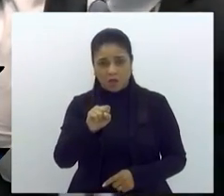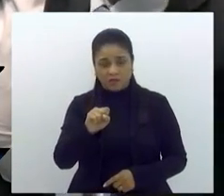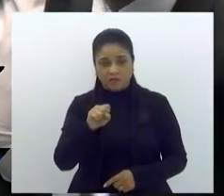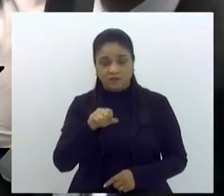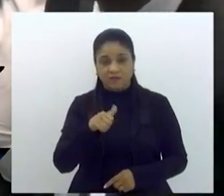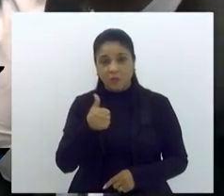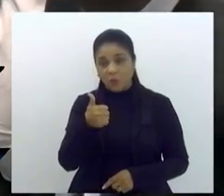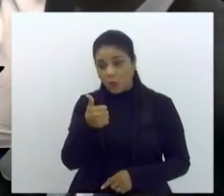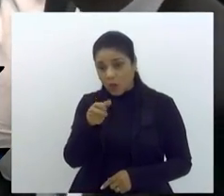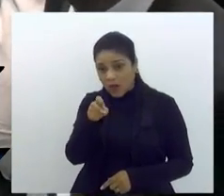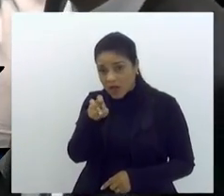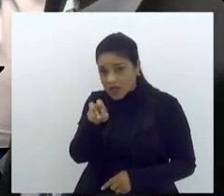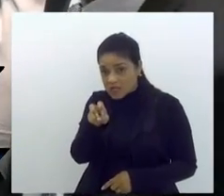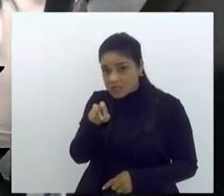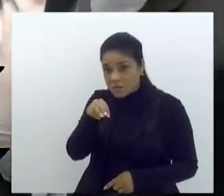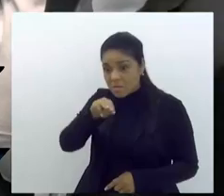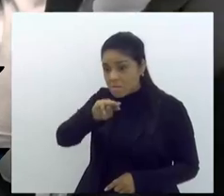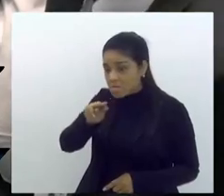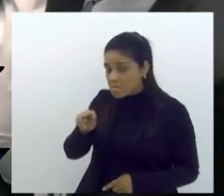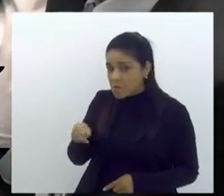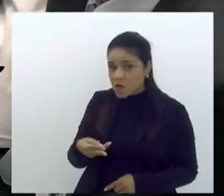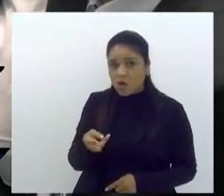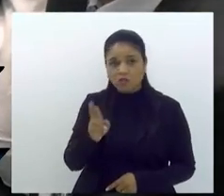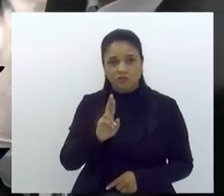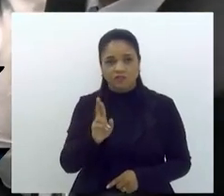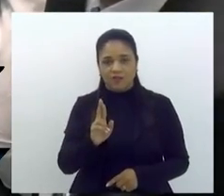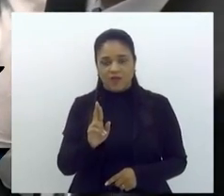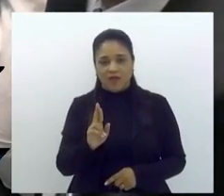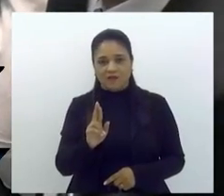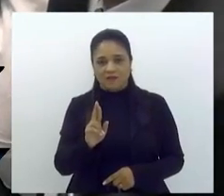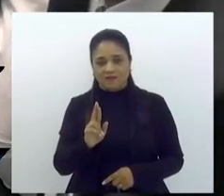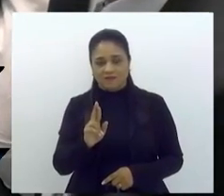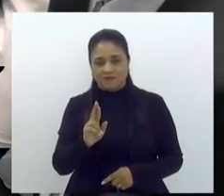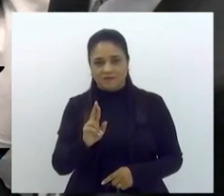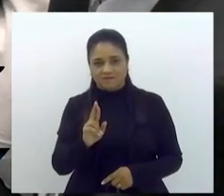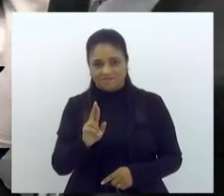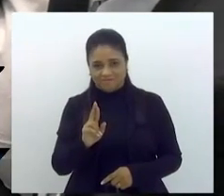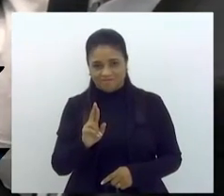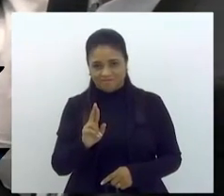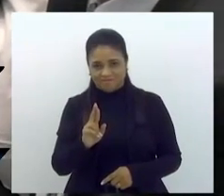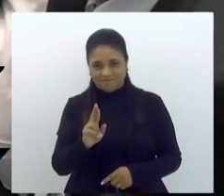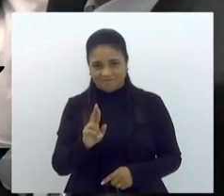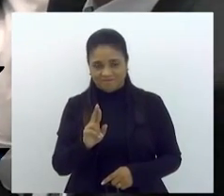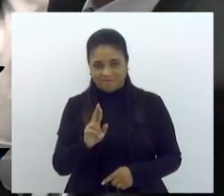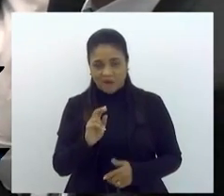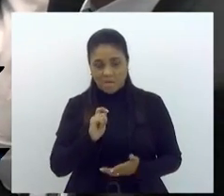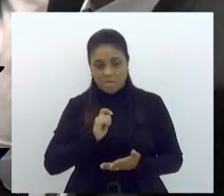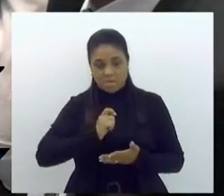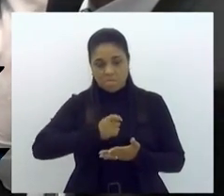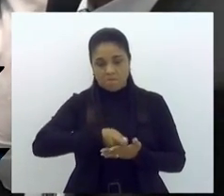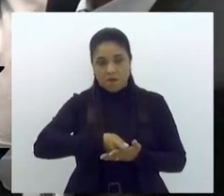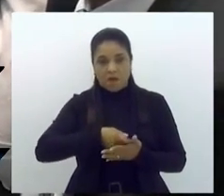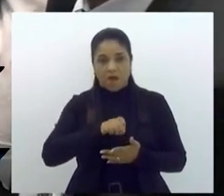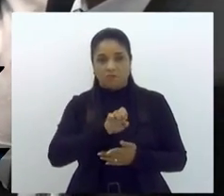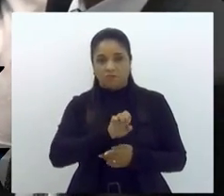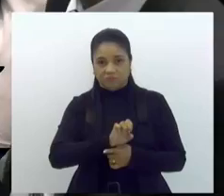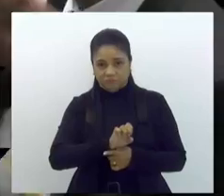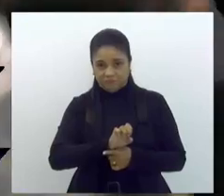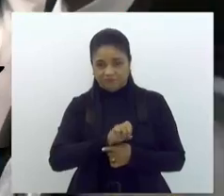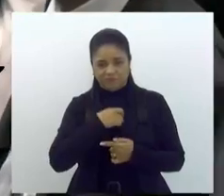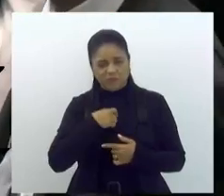de reais ela precisa apertar o estado mas curiosamente a gente foi olhar lá